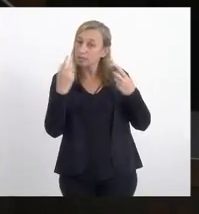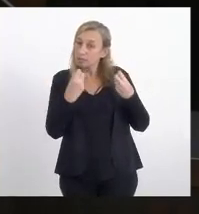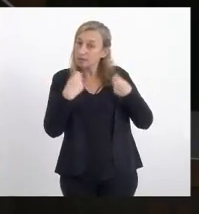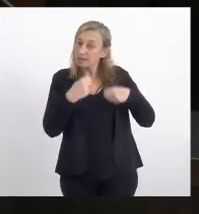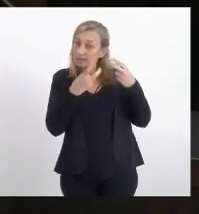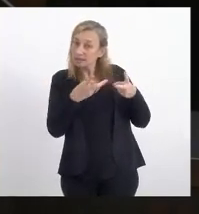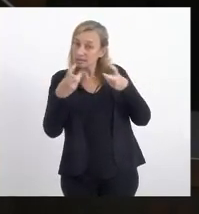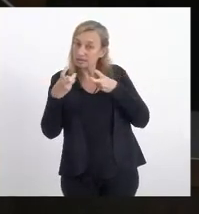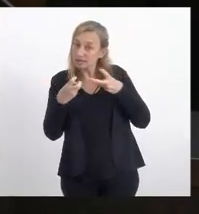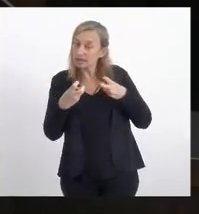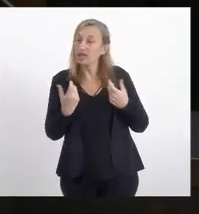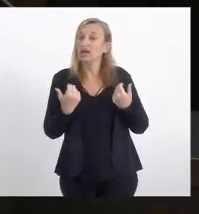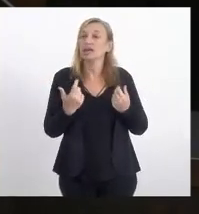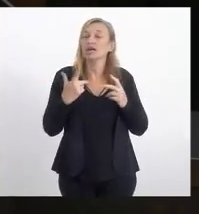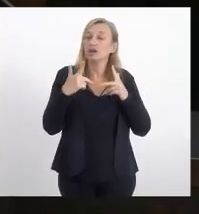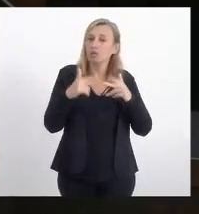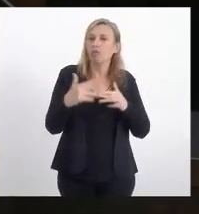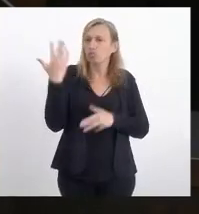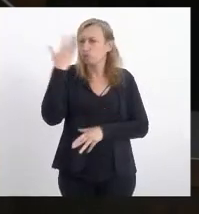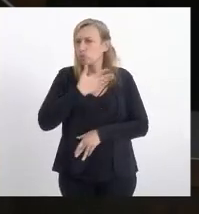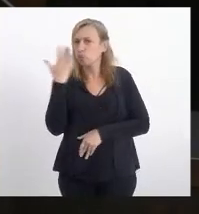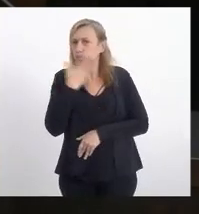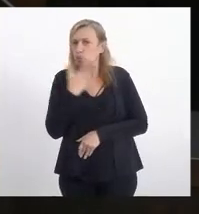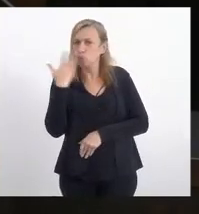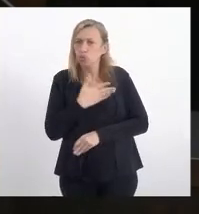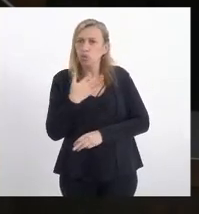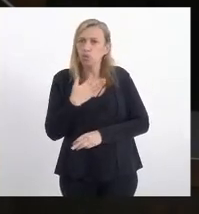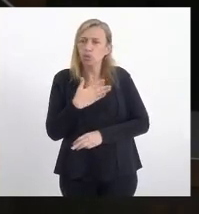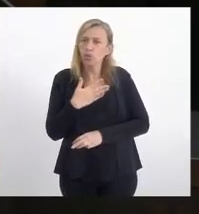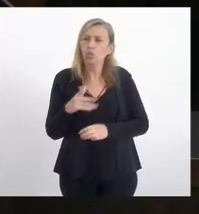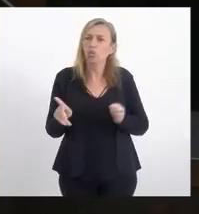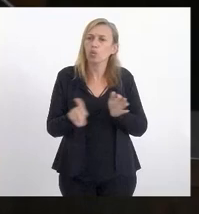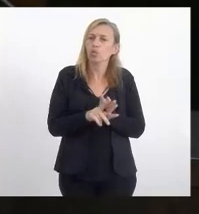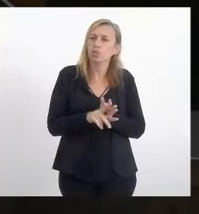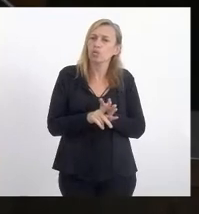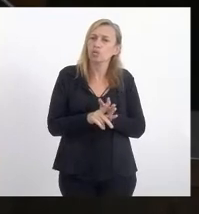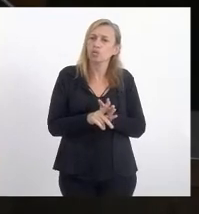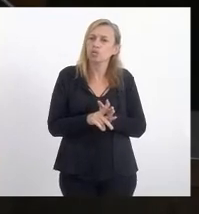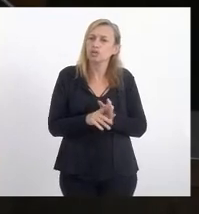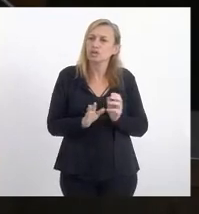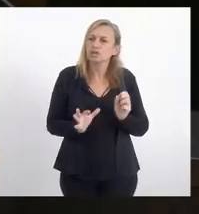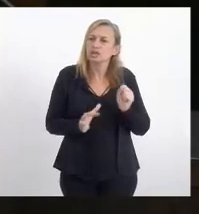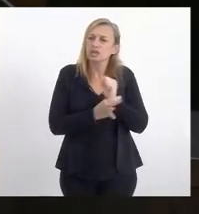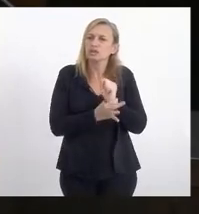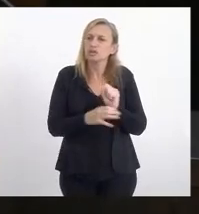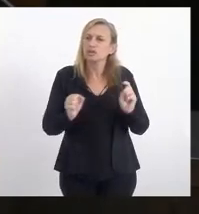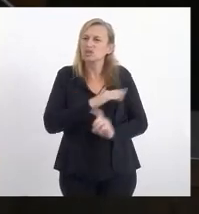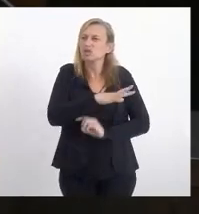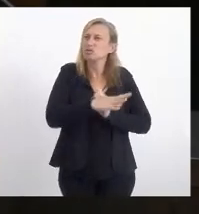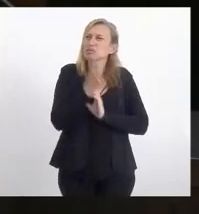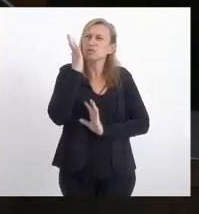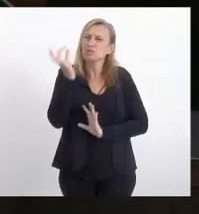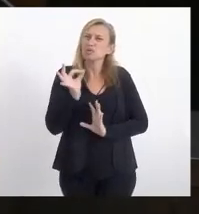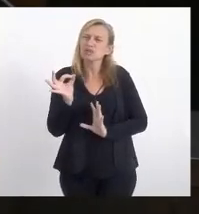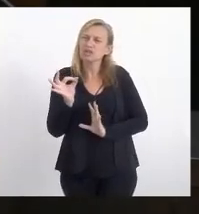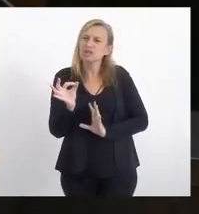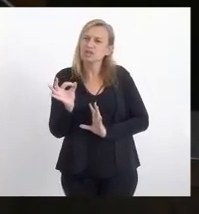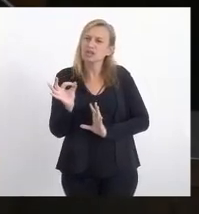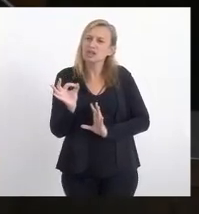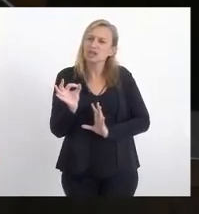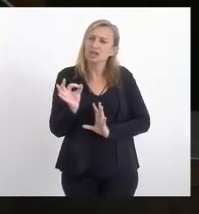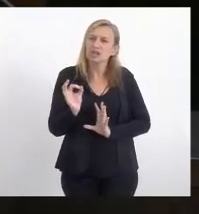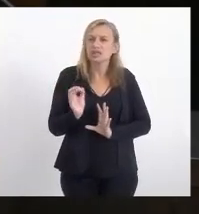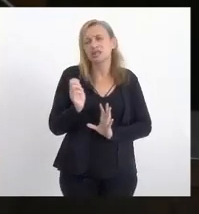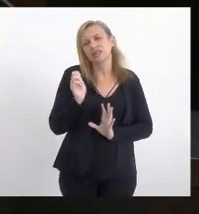forma que eu não vi nessa nesse projeto de proteção social e não sei se cabelo enorme ouvir